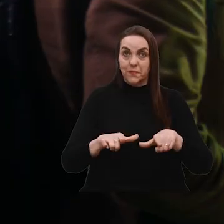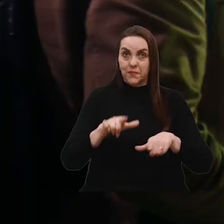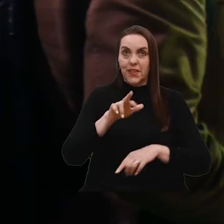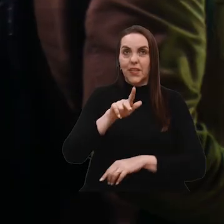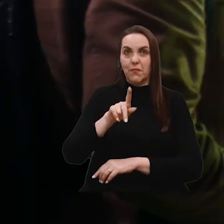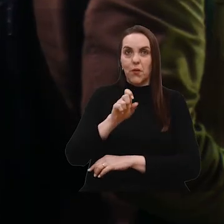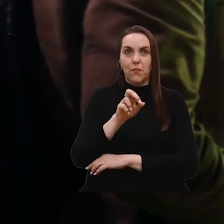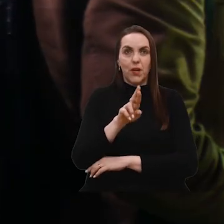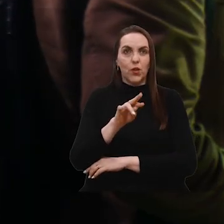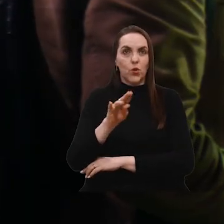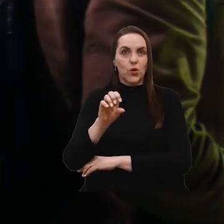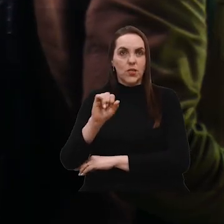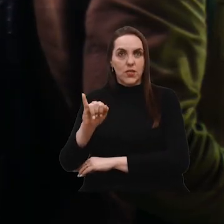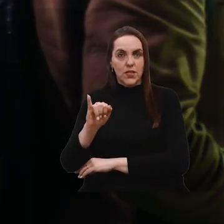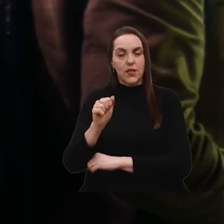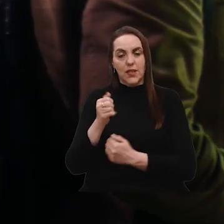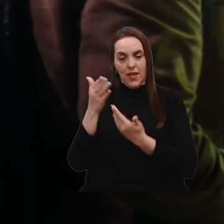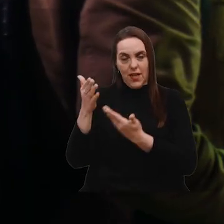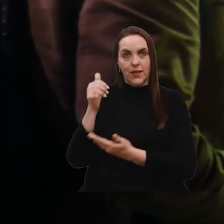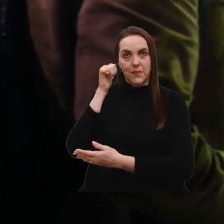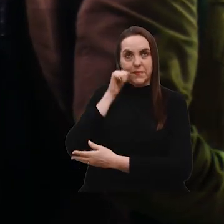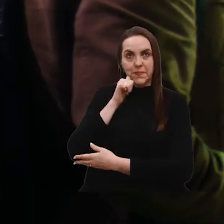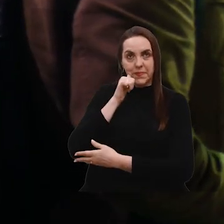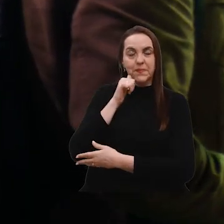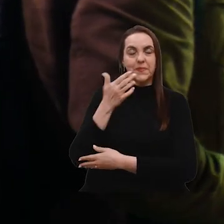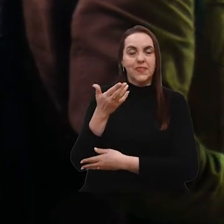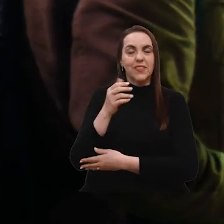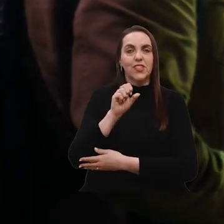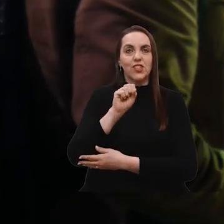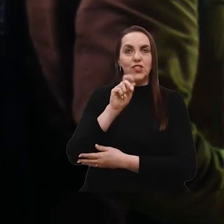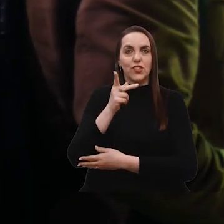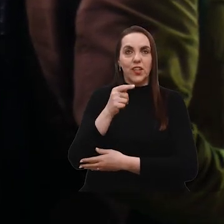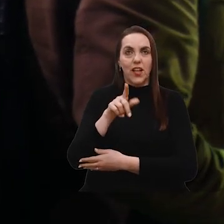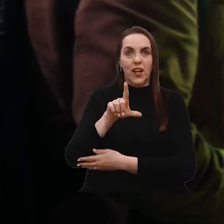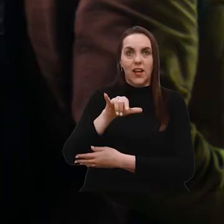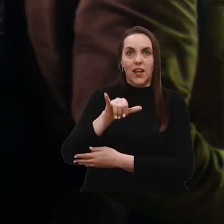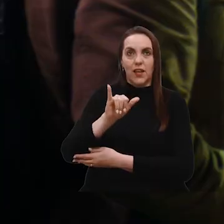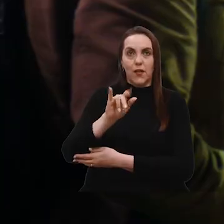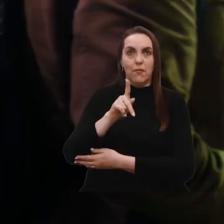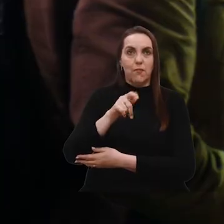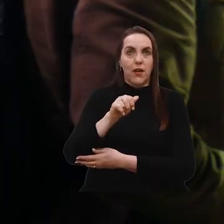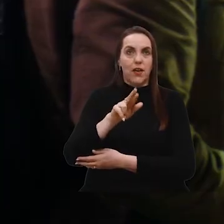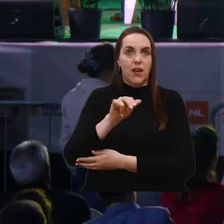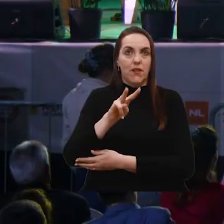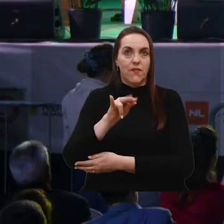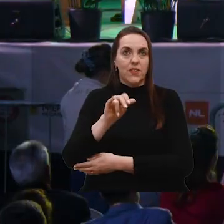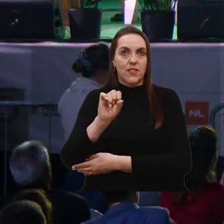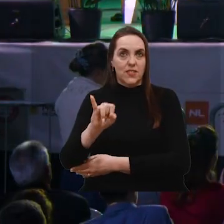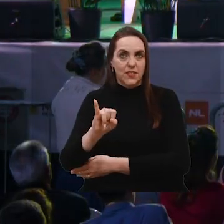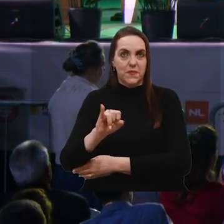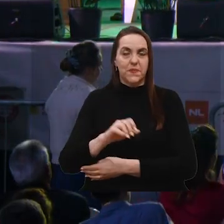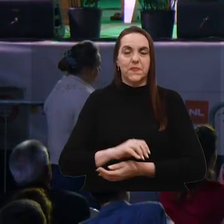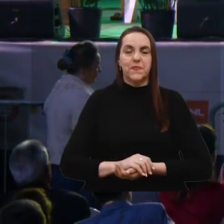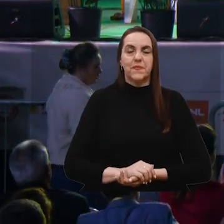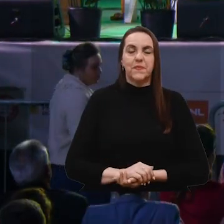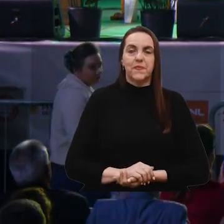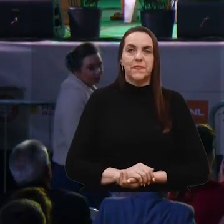a entrega da comenda Irmãos Bertucci à senhora Shirley Paravisi.